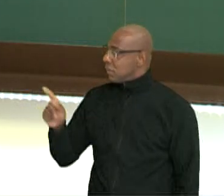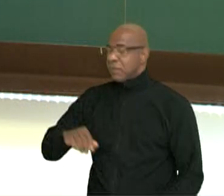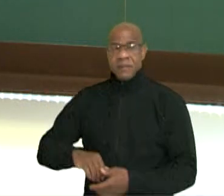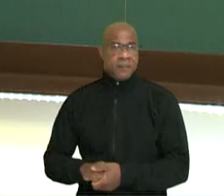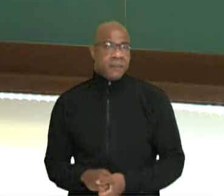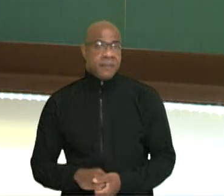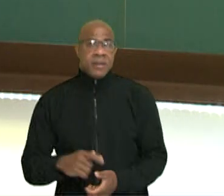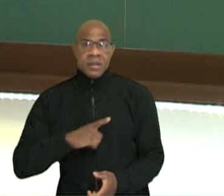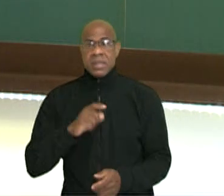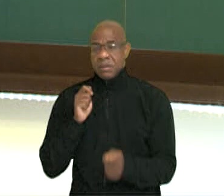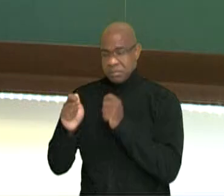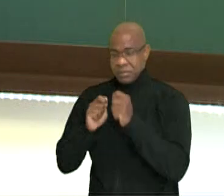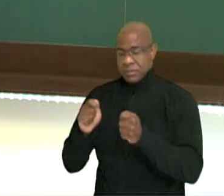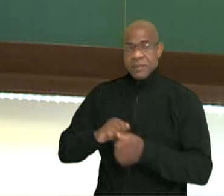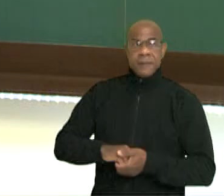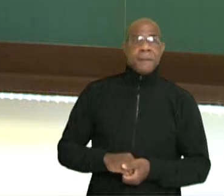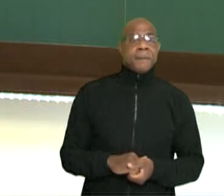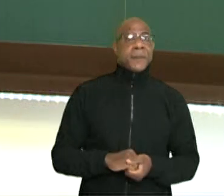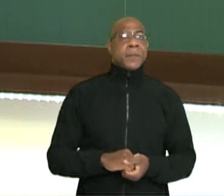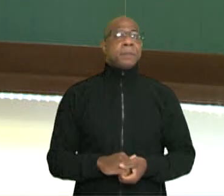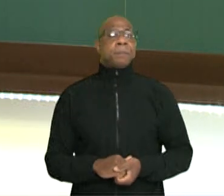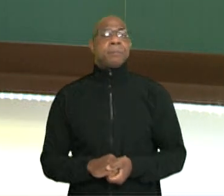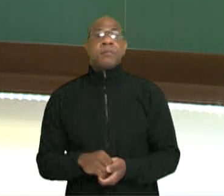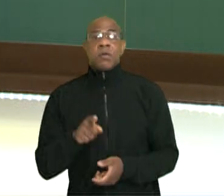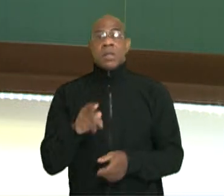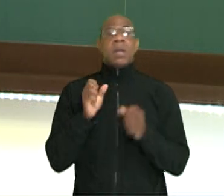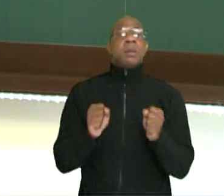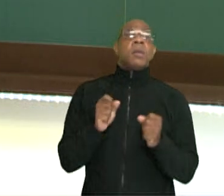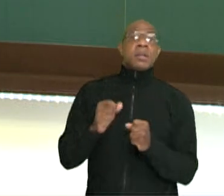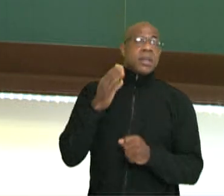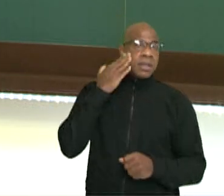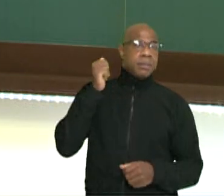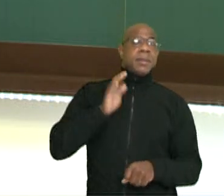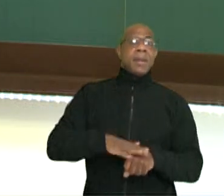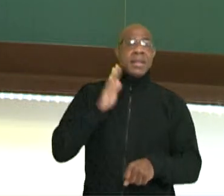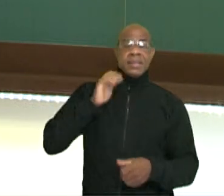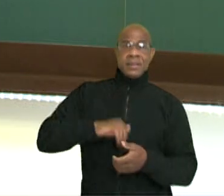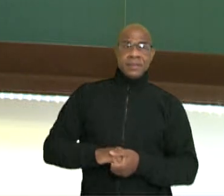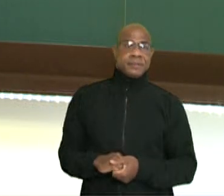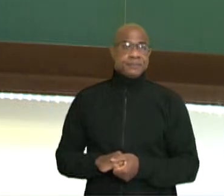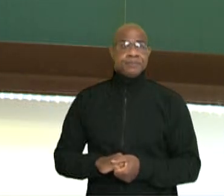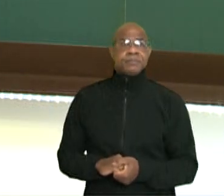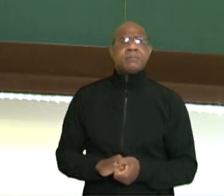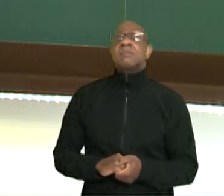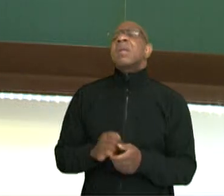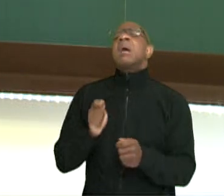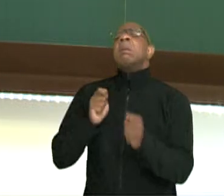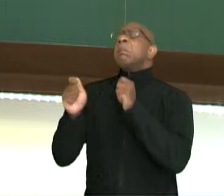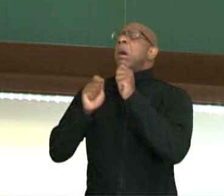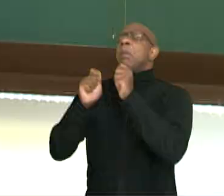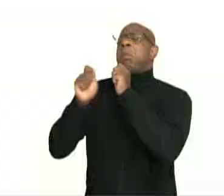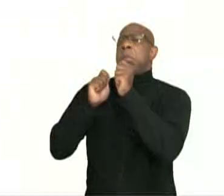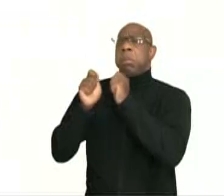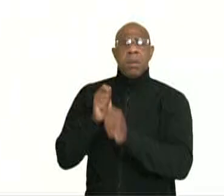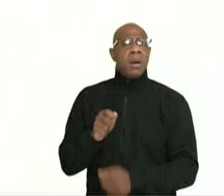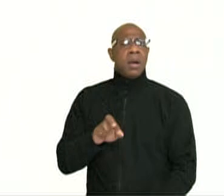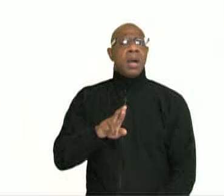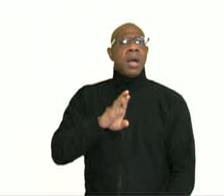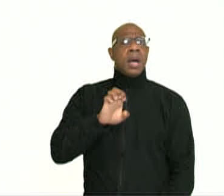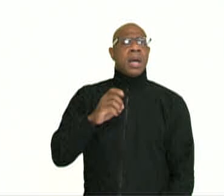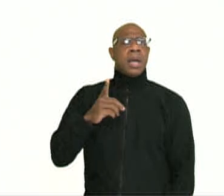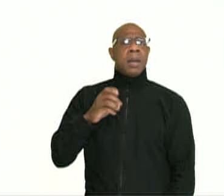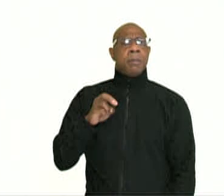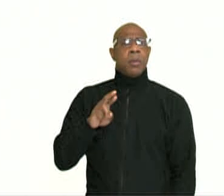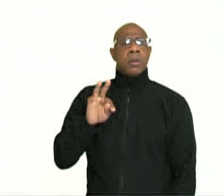revistacapitolina.com, né? O texto na íntegra. Você pode saber mais sobre isso. Reportagem. Uma